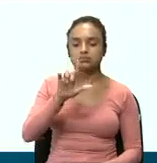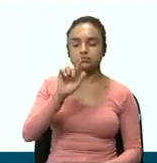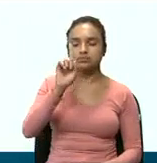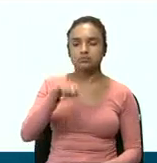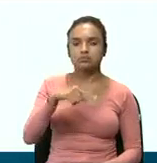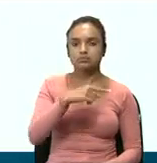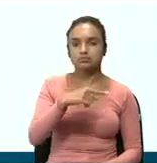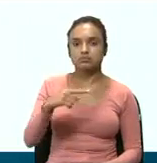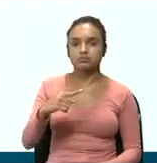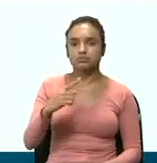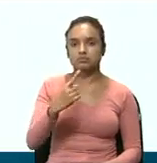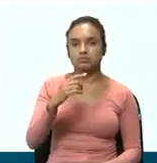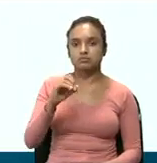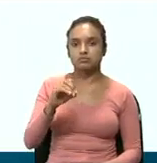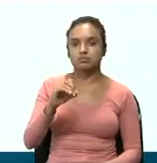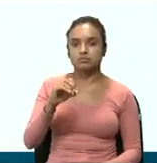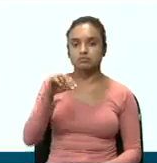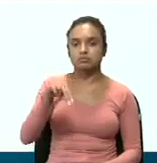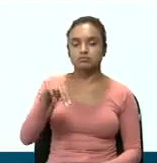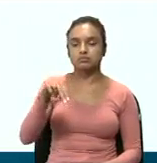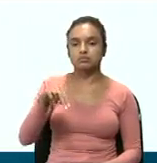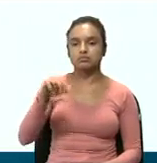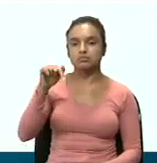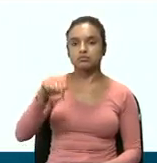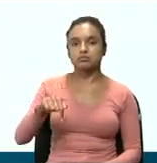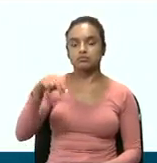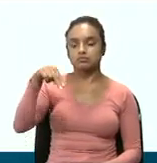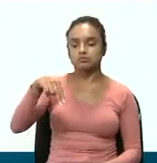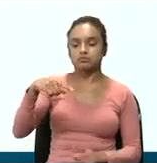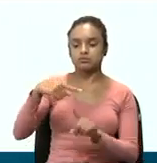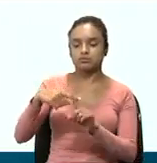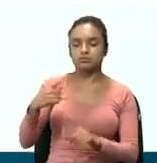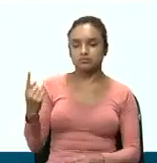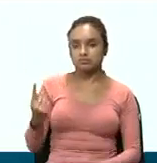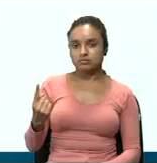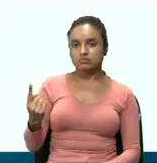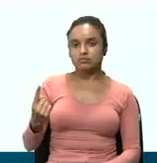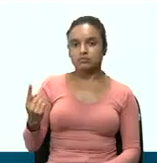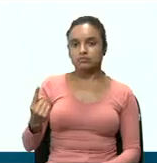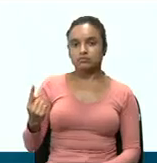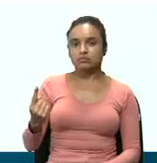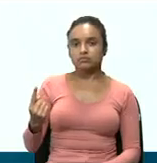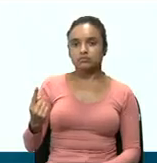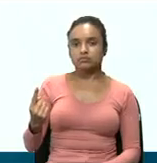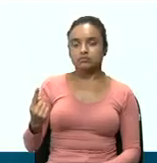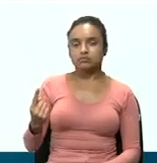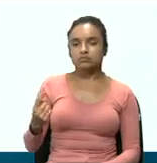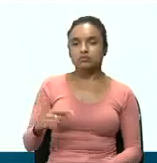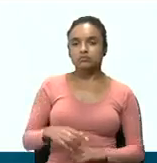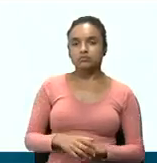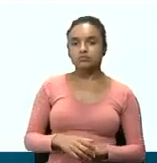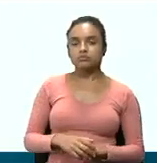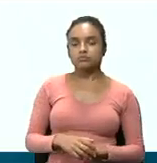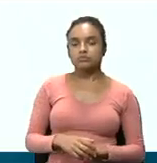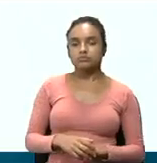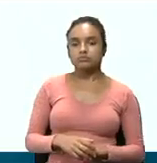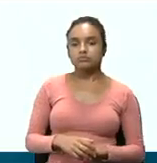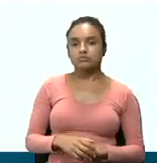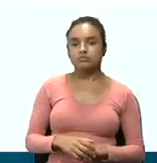10 elevado a n que cancelou, quanto está aqui, n mais 1, né? Nós ficamos aqui, então, com n mais 1.